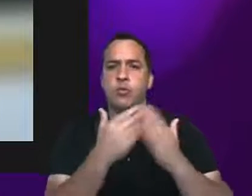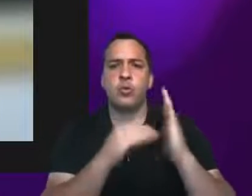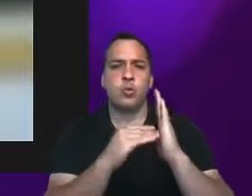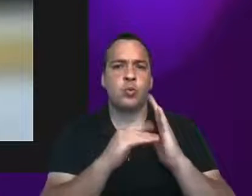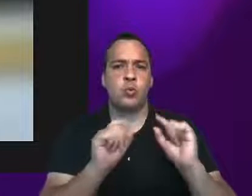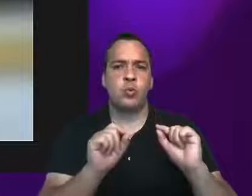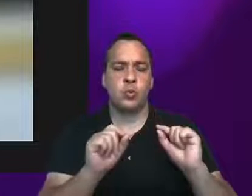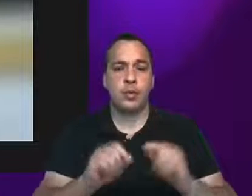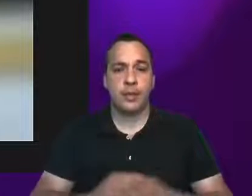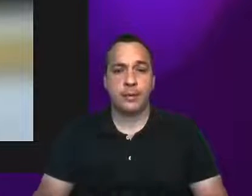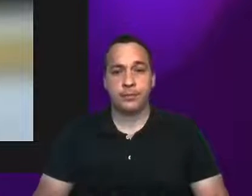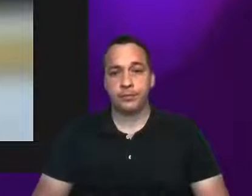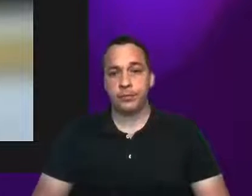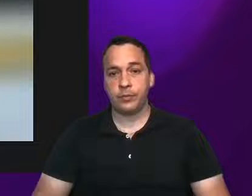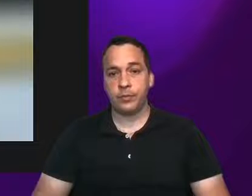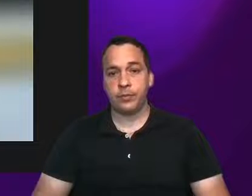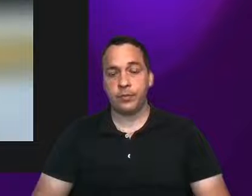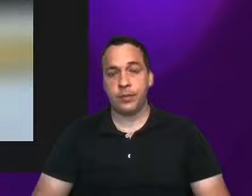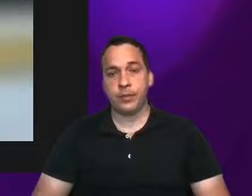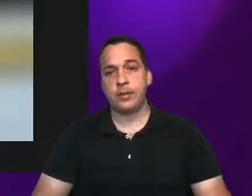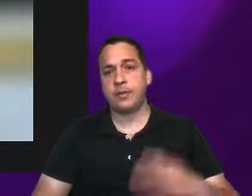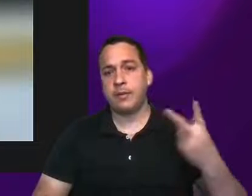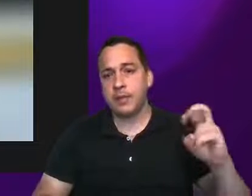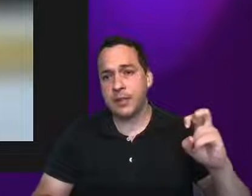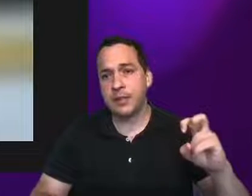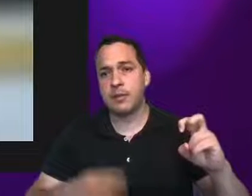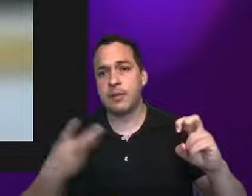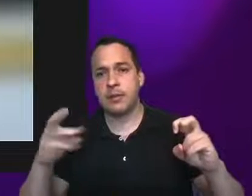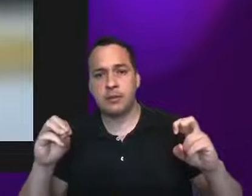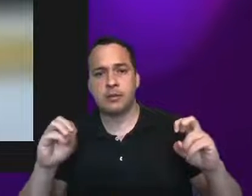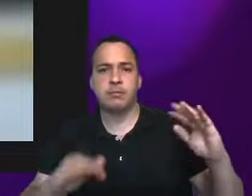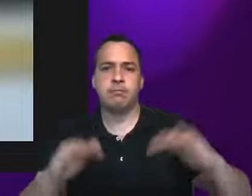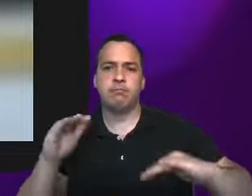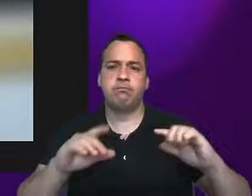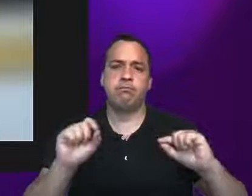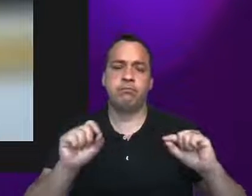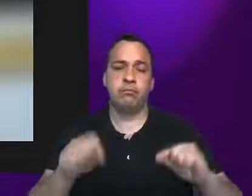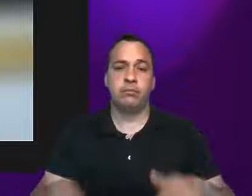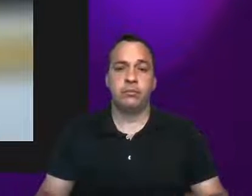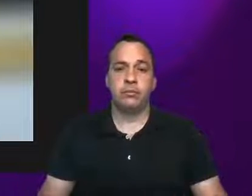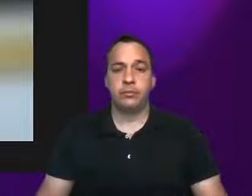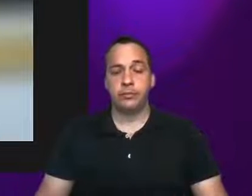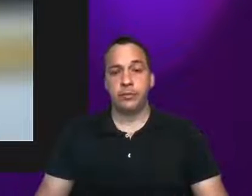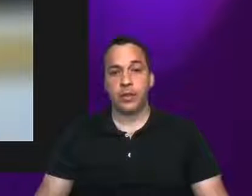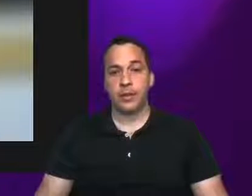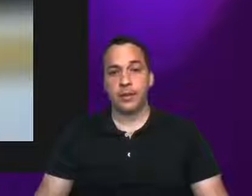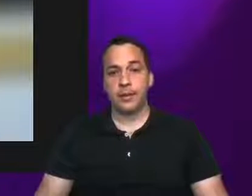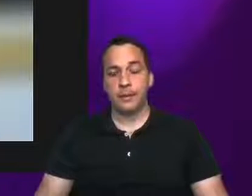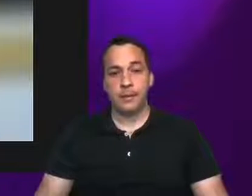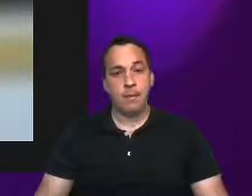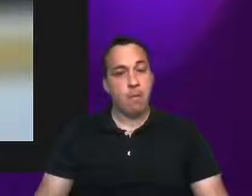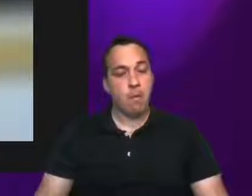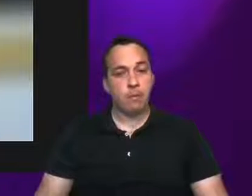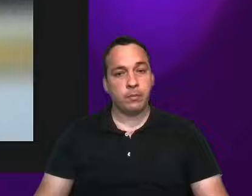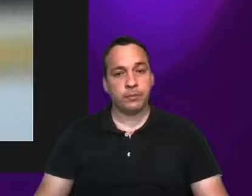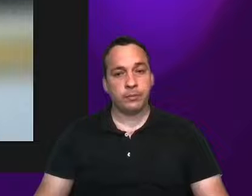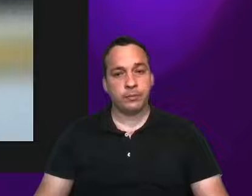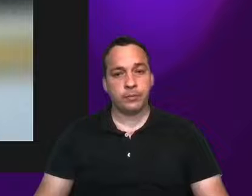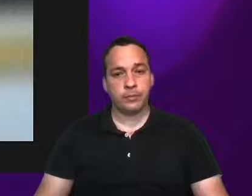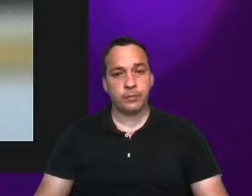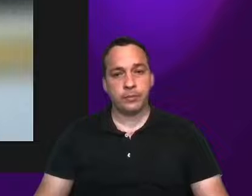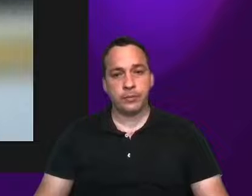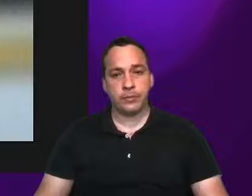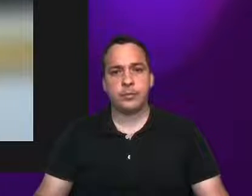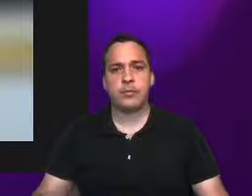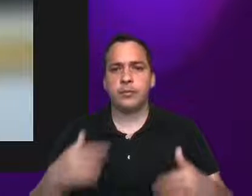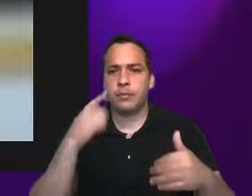seria o corte 25 a 30, né? Sim, exato, Agora sim, a gente vai começar a ver muito